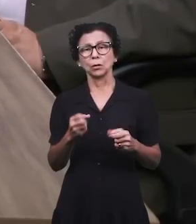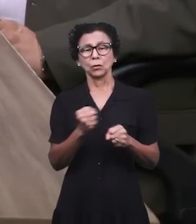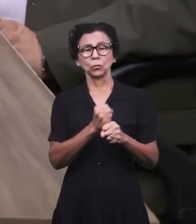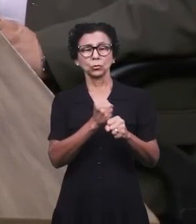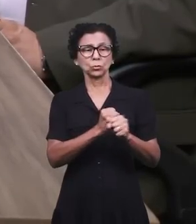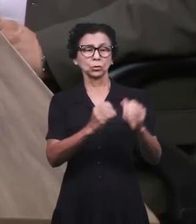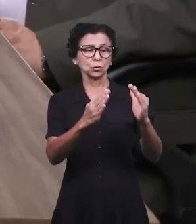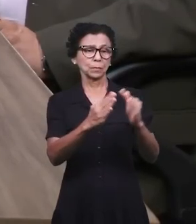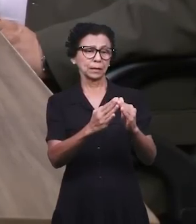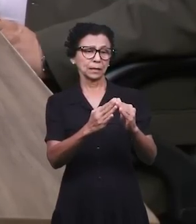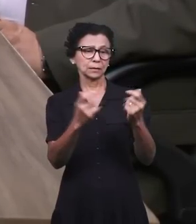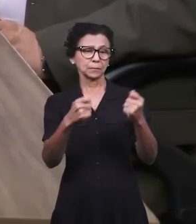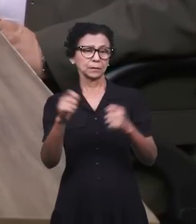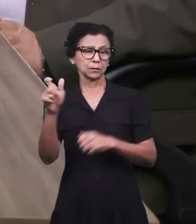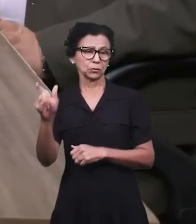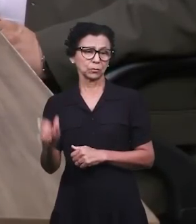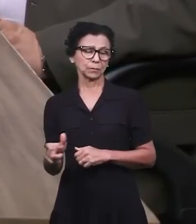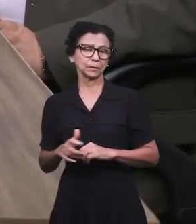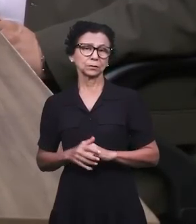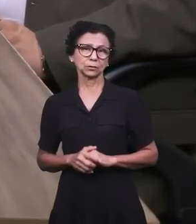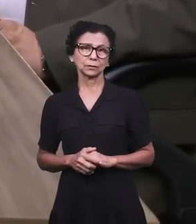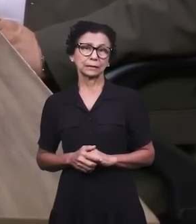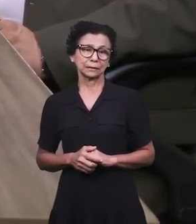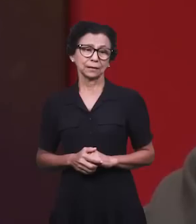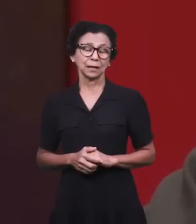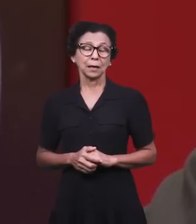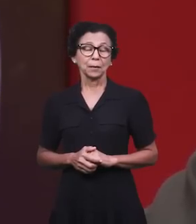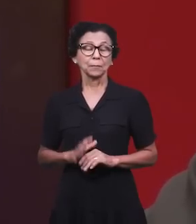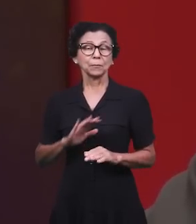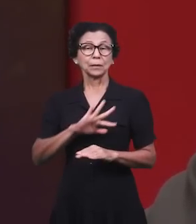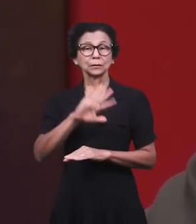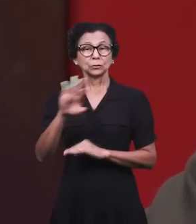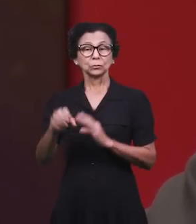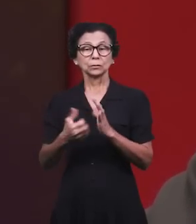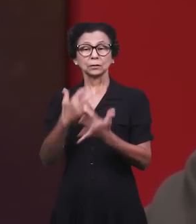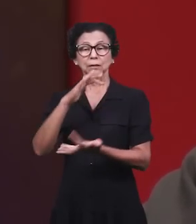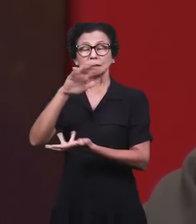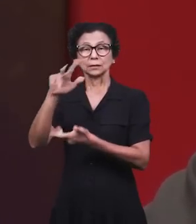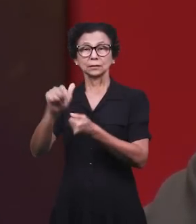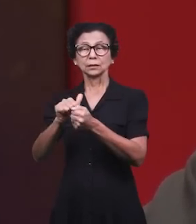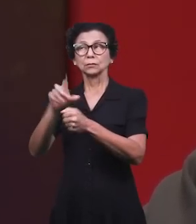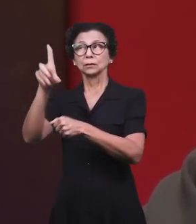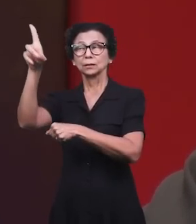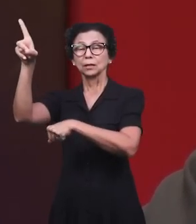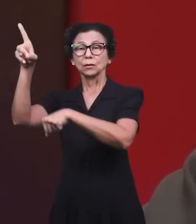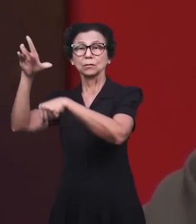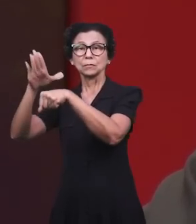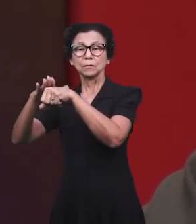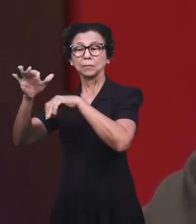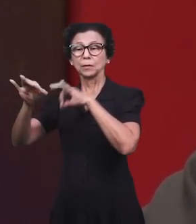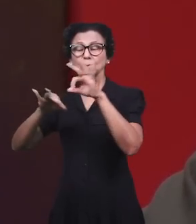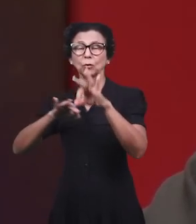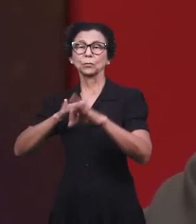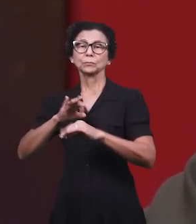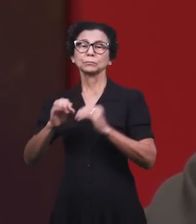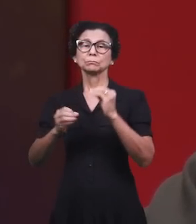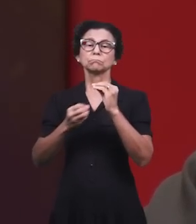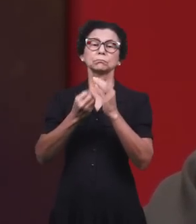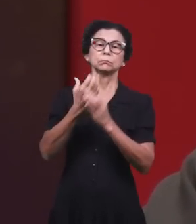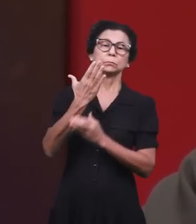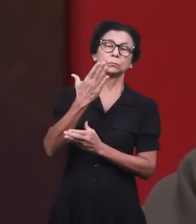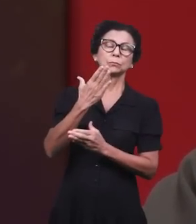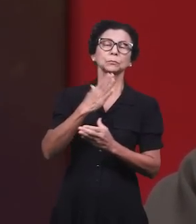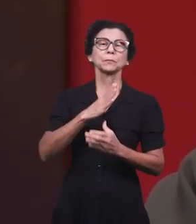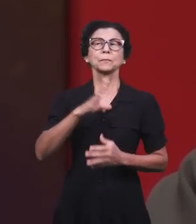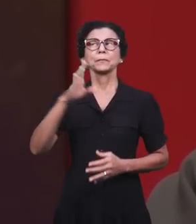edificou todas as coisas é Deus. Então, maravilha. Dentro disso que os professores aqui disseram, o nosso Deus, ele foi